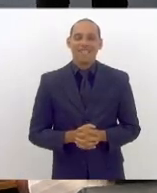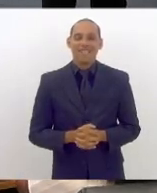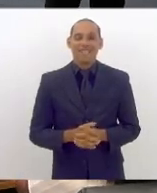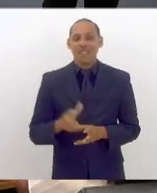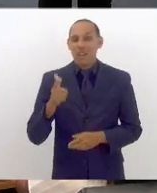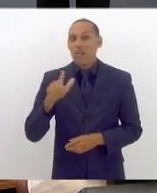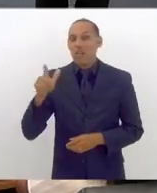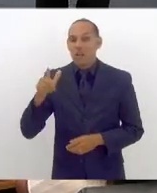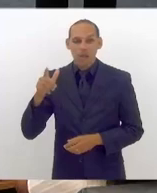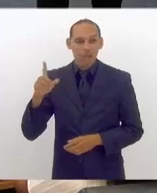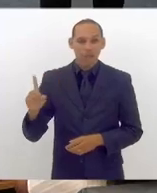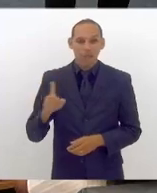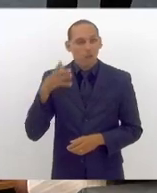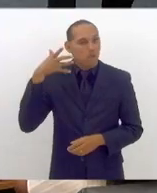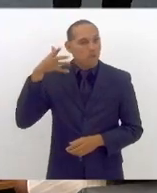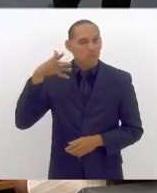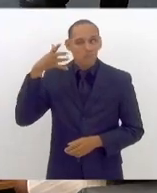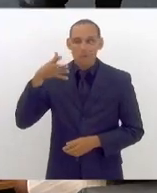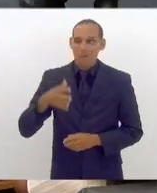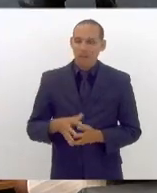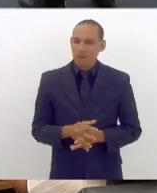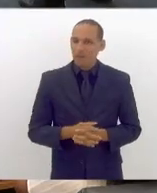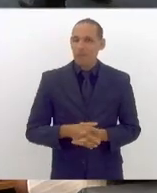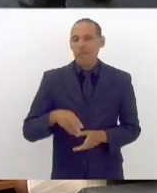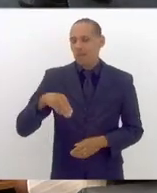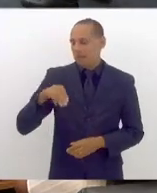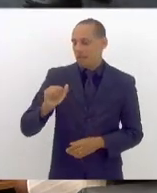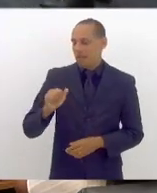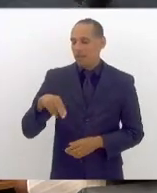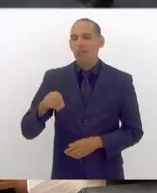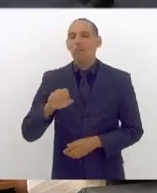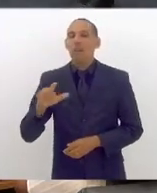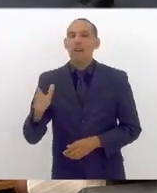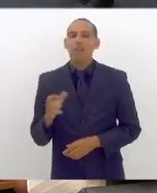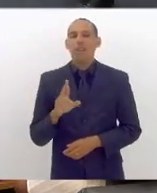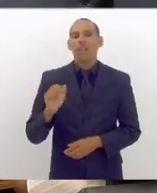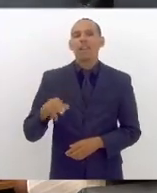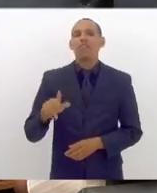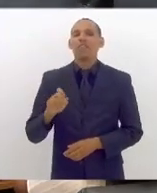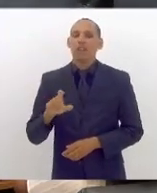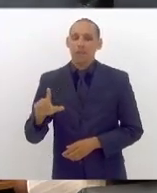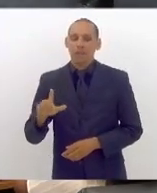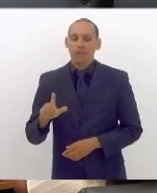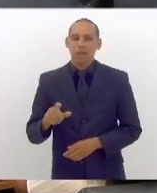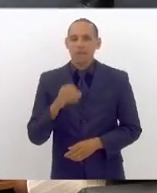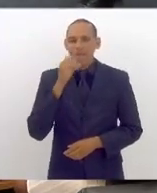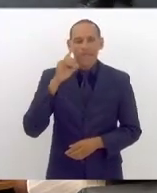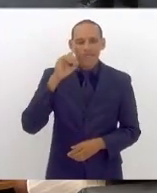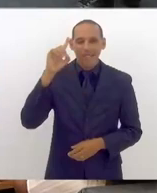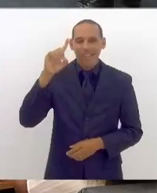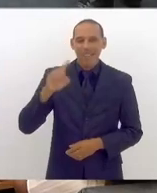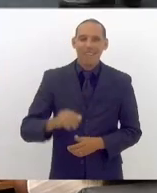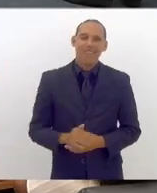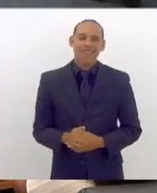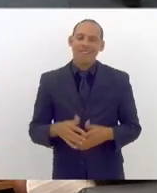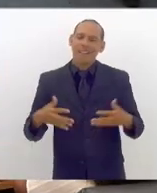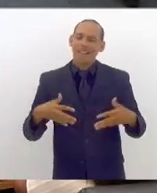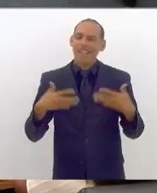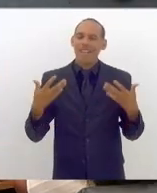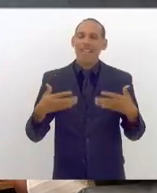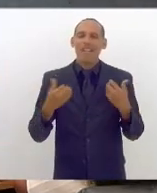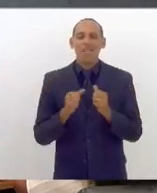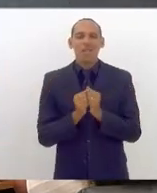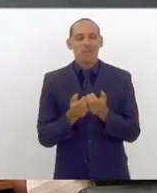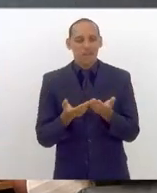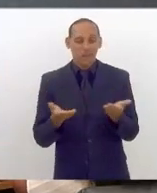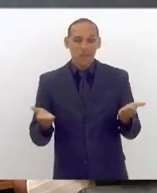próximo a Palácio Manoel Rangel Bom dia é uma alegria poder estar aqui